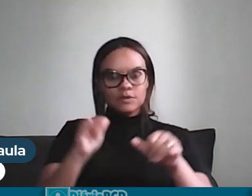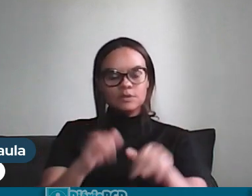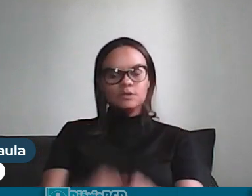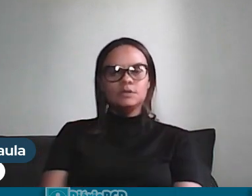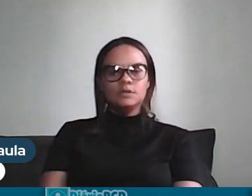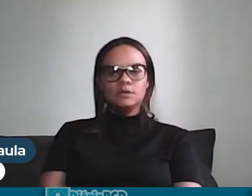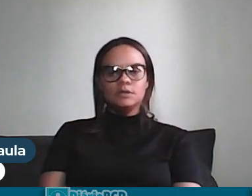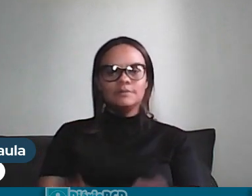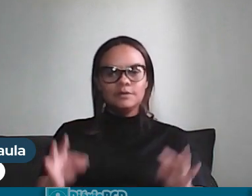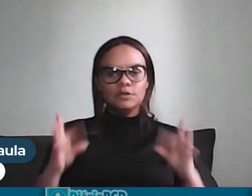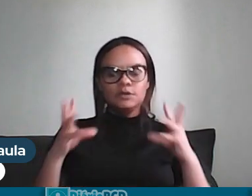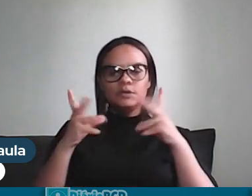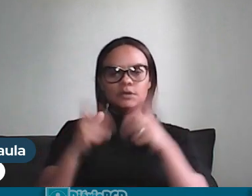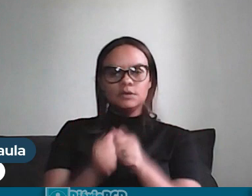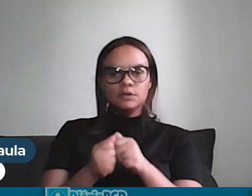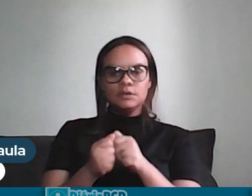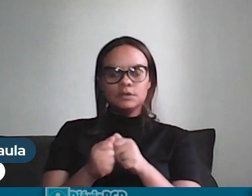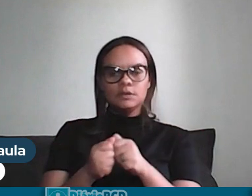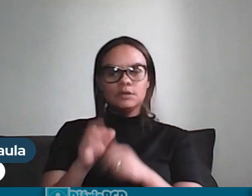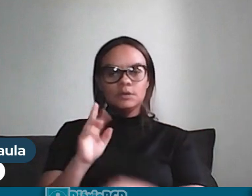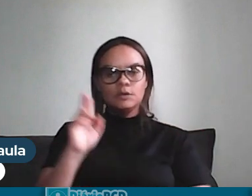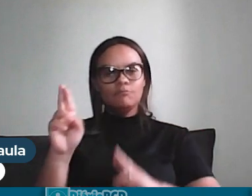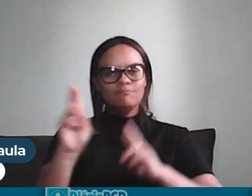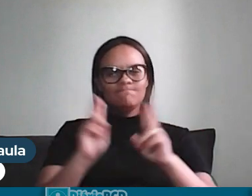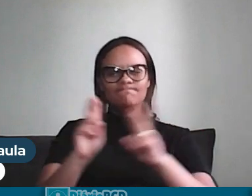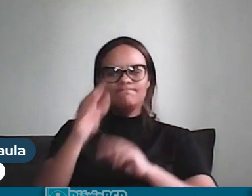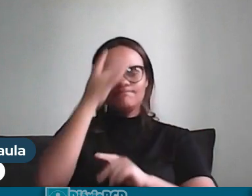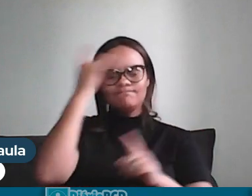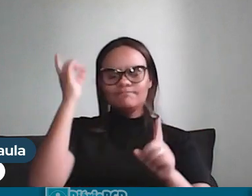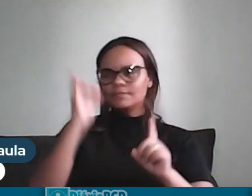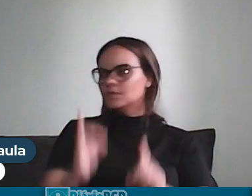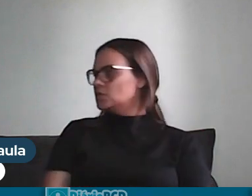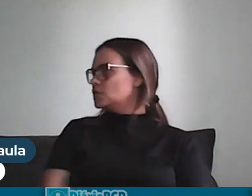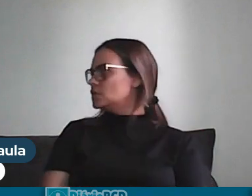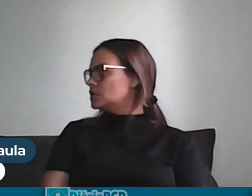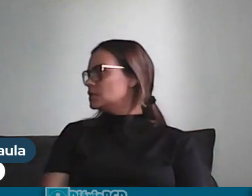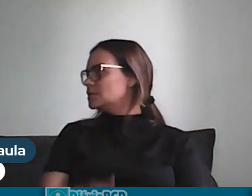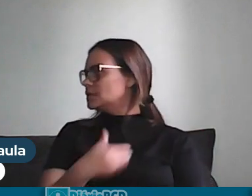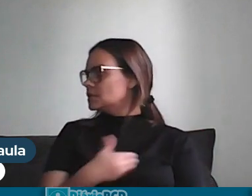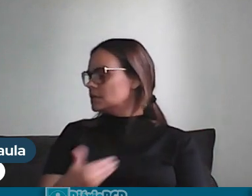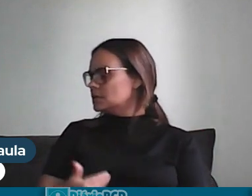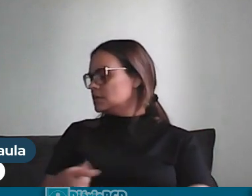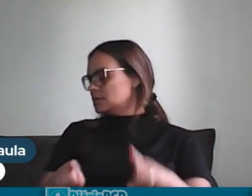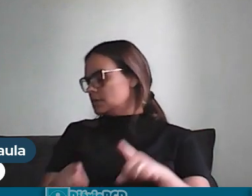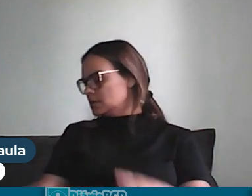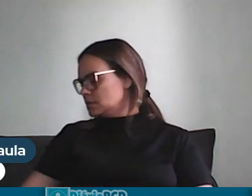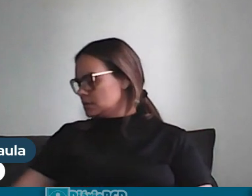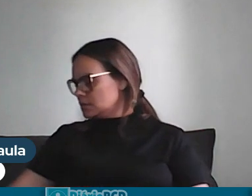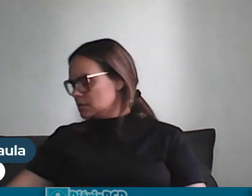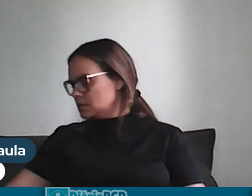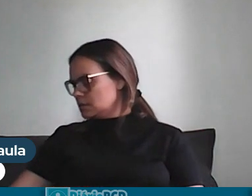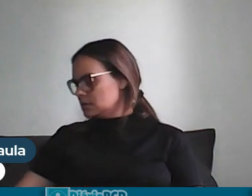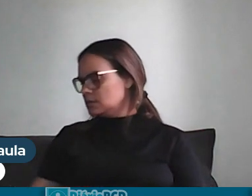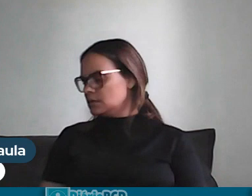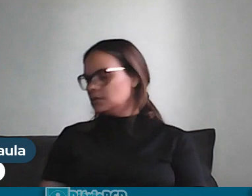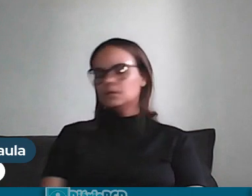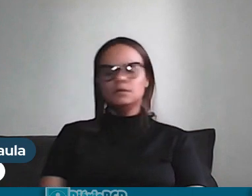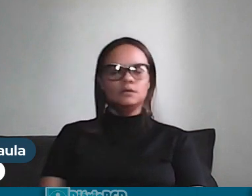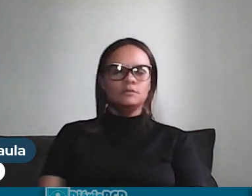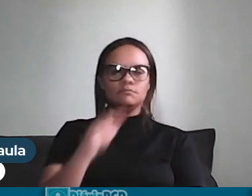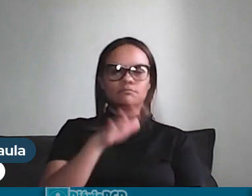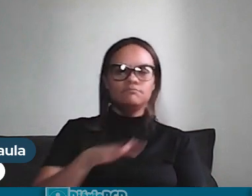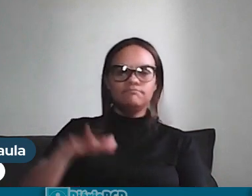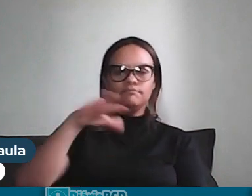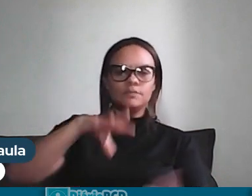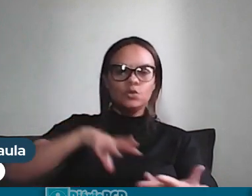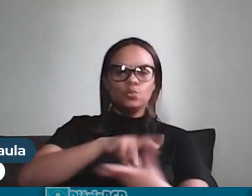para todos aqueles que representam as pessoas com deficiência diante de autoridades, não só brasileiras, mas autoridades mundiais?